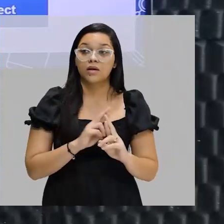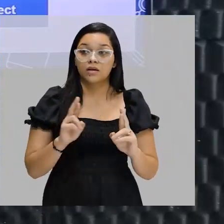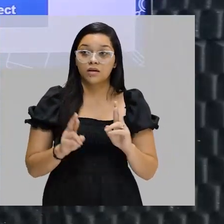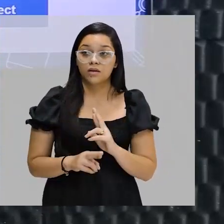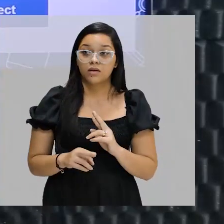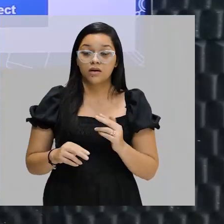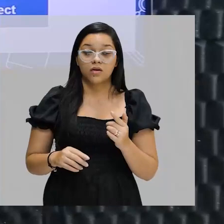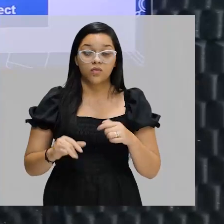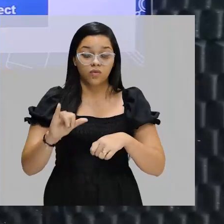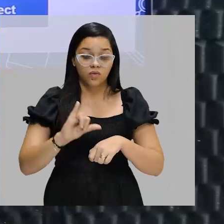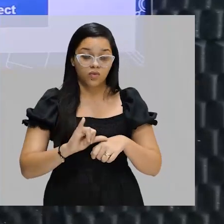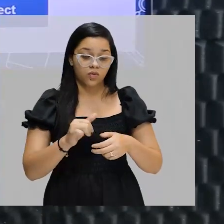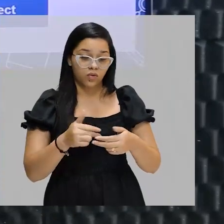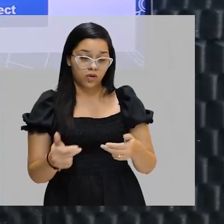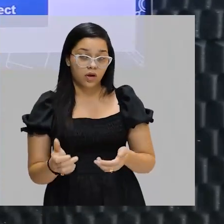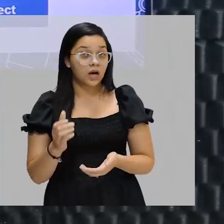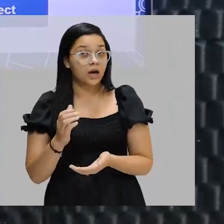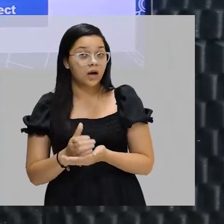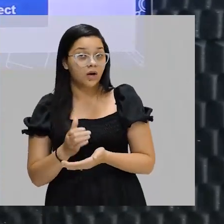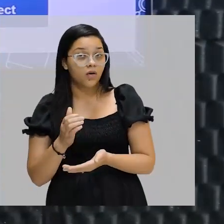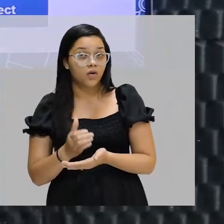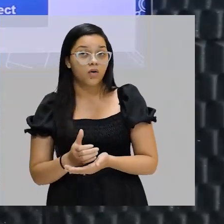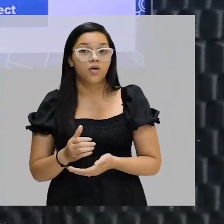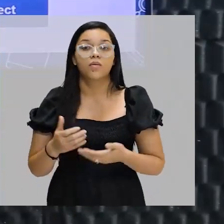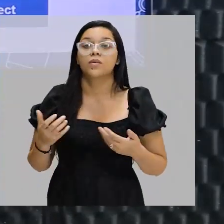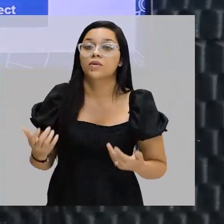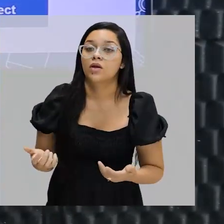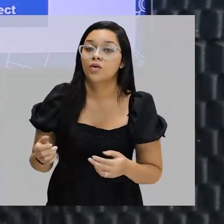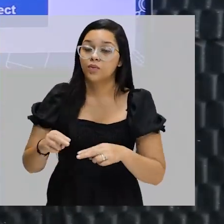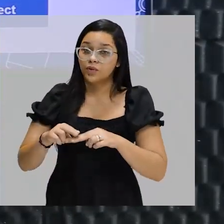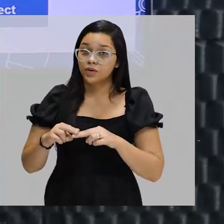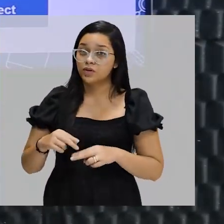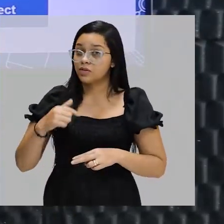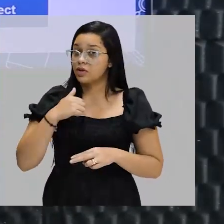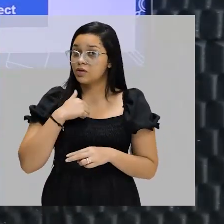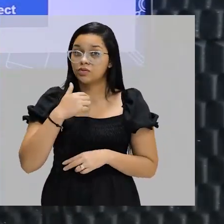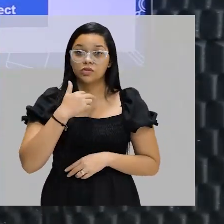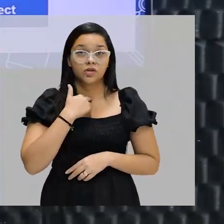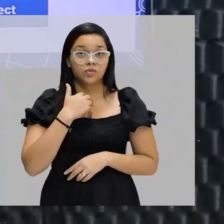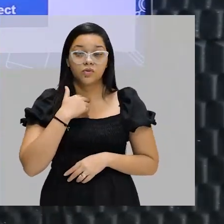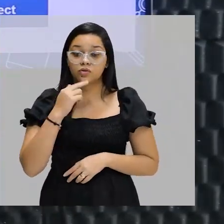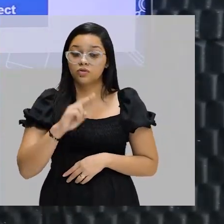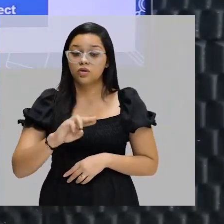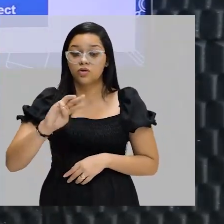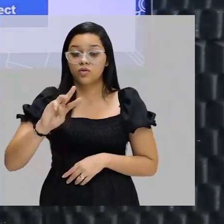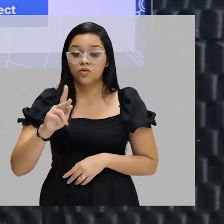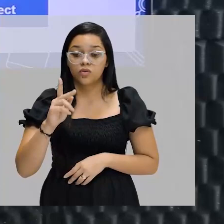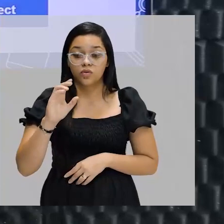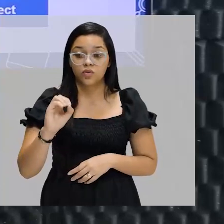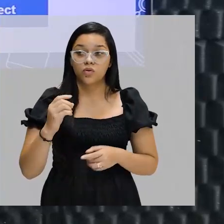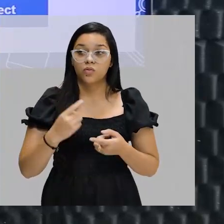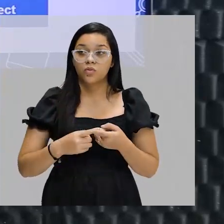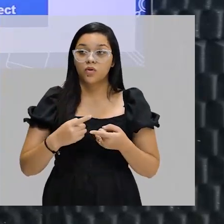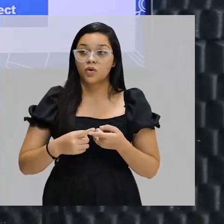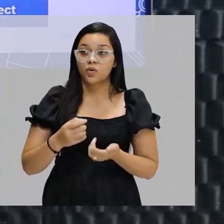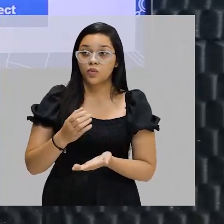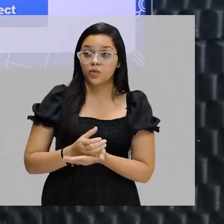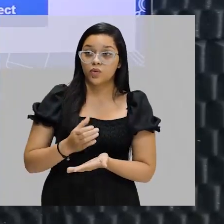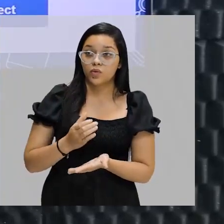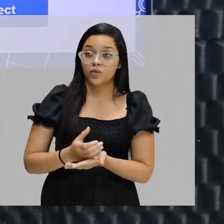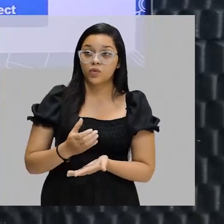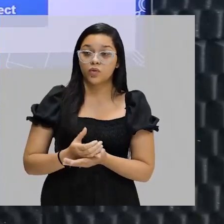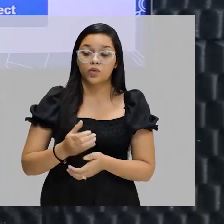a um objeto, ao copo. Nesse caso, eu não posso usar o who, porque o copo é